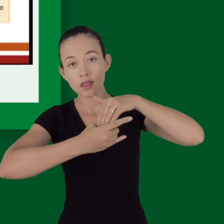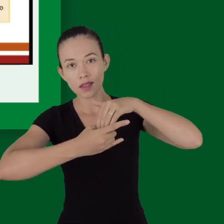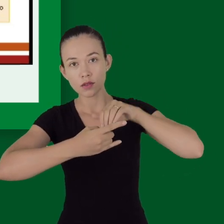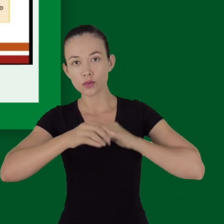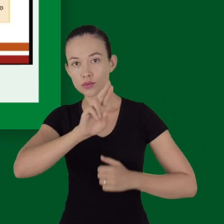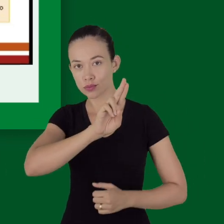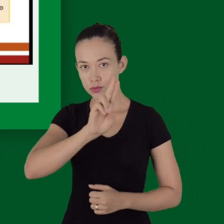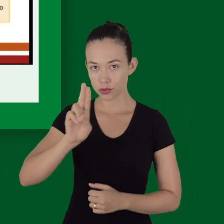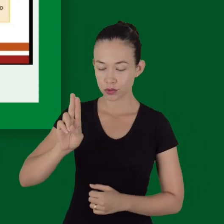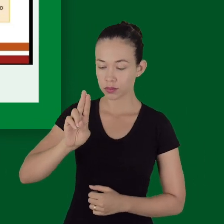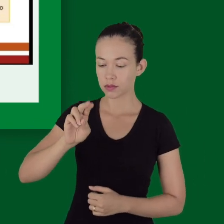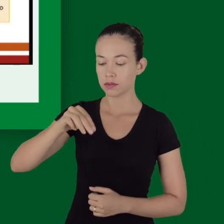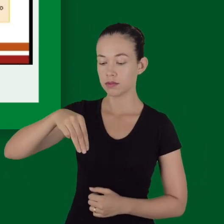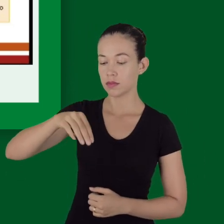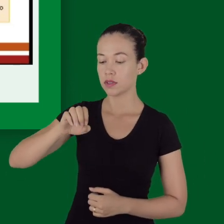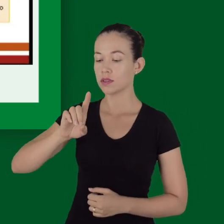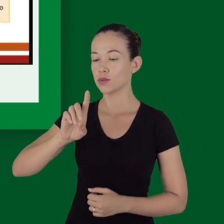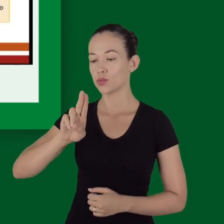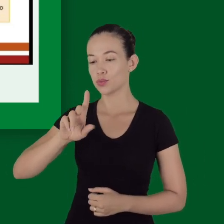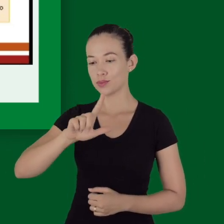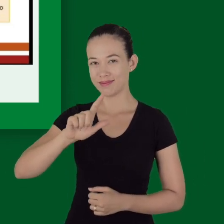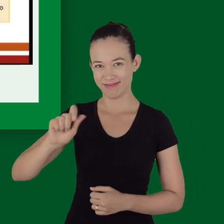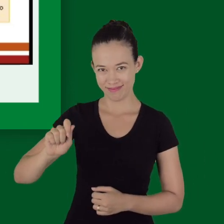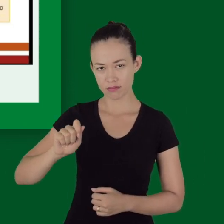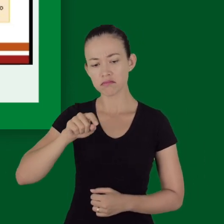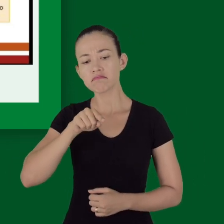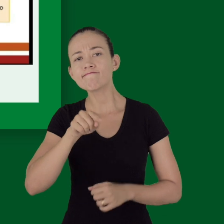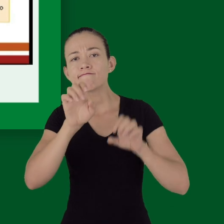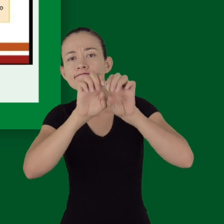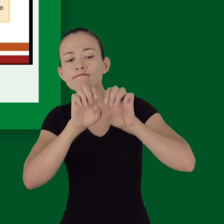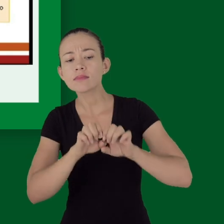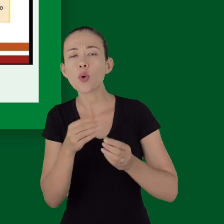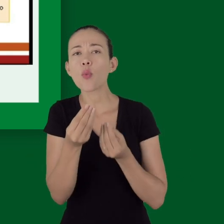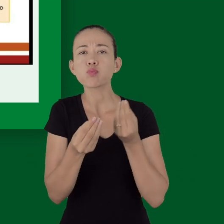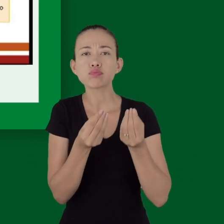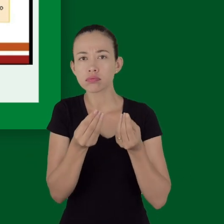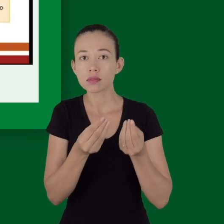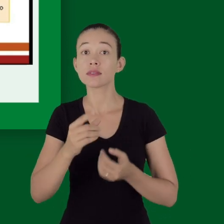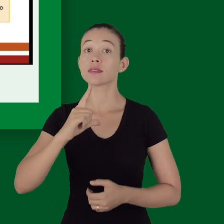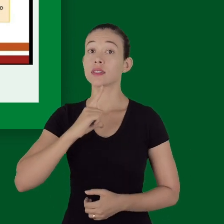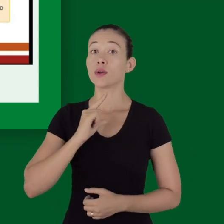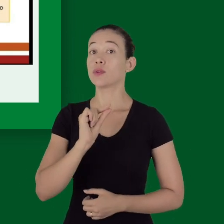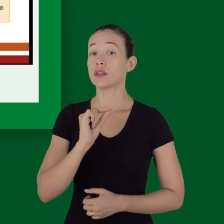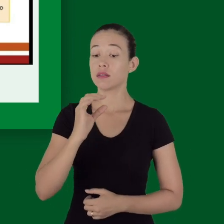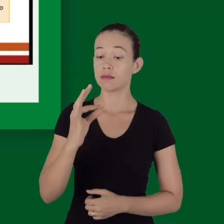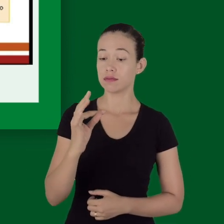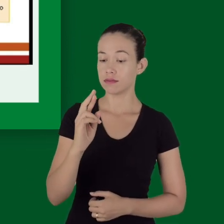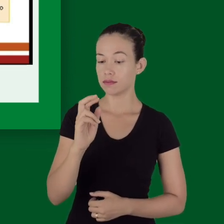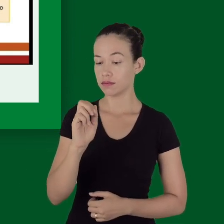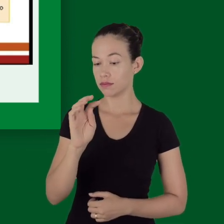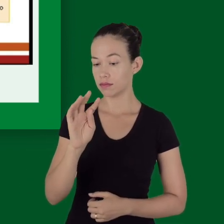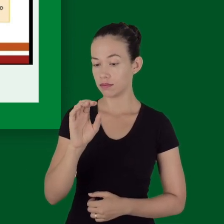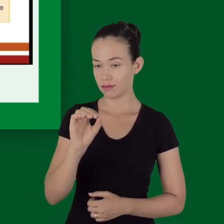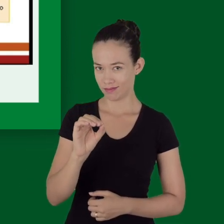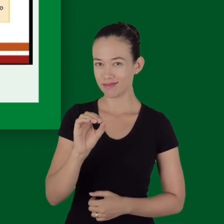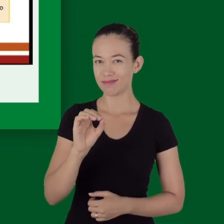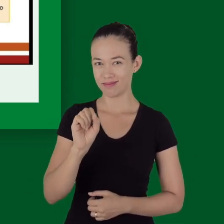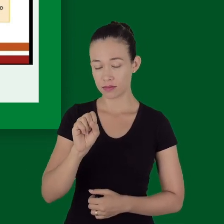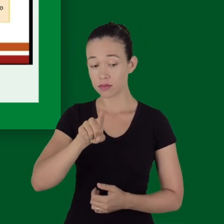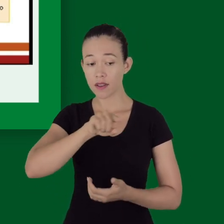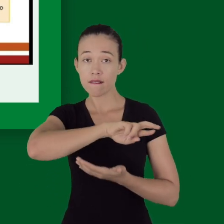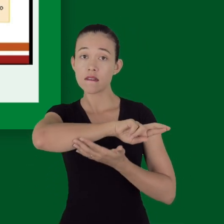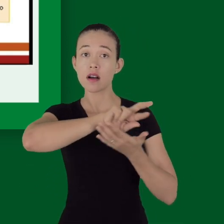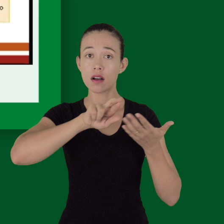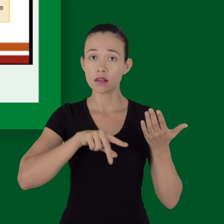E para a gente compreender um pouco melhor como que se dá essa estrutura medular, existem vários tratos,